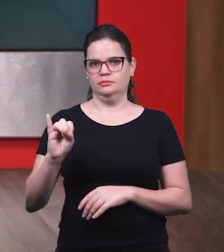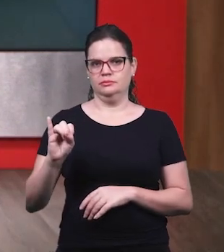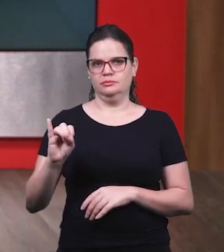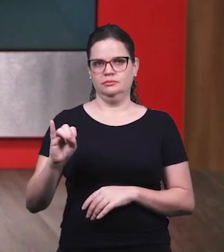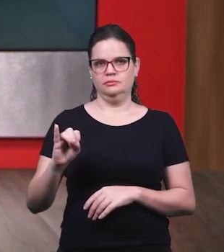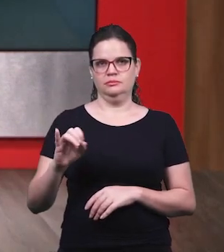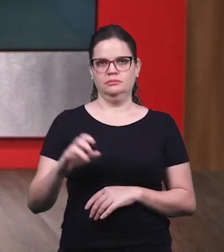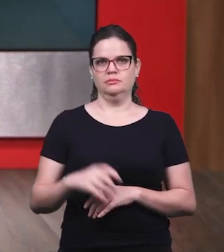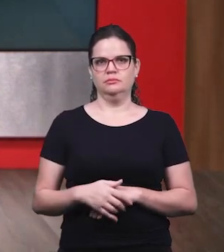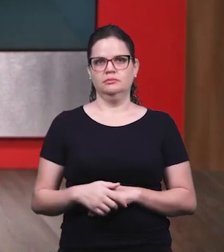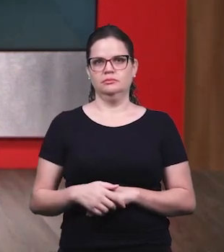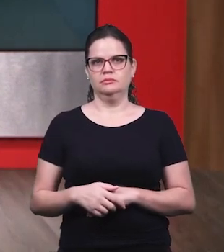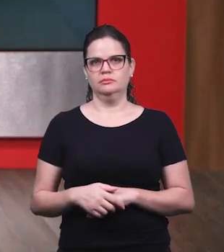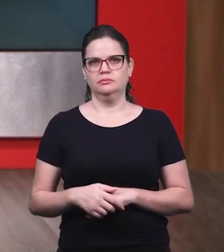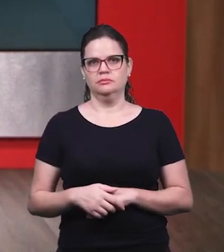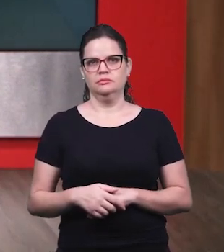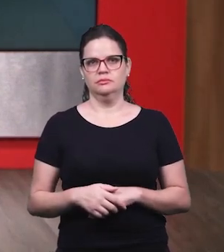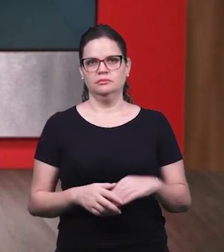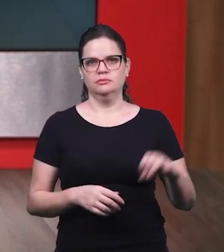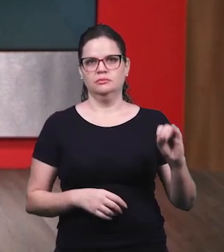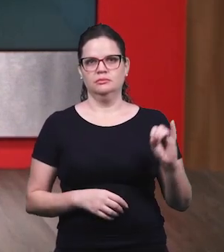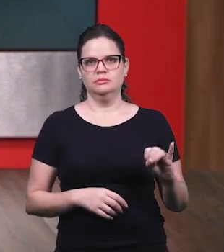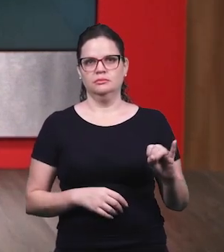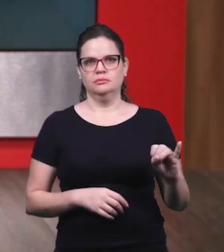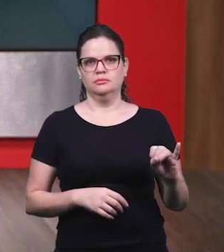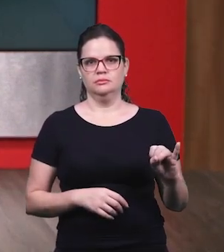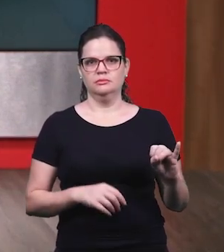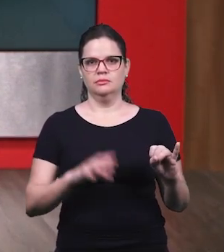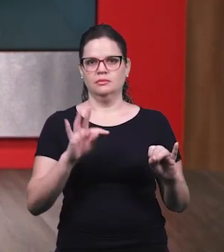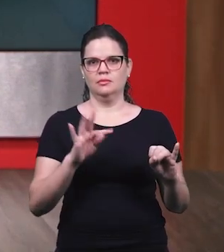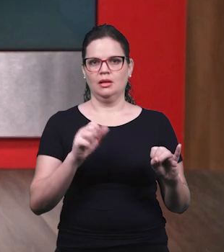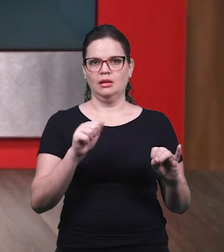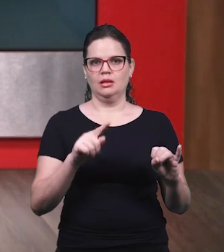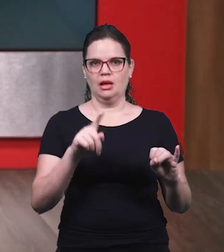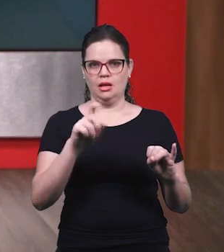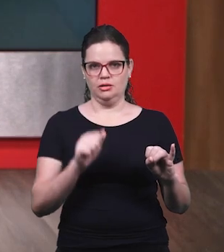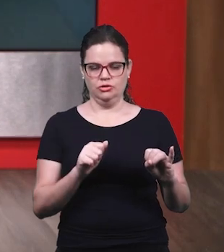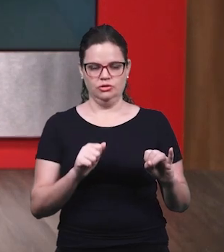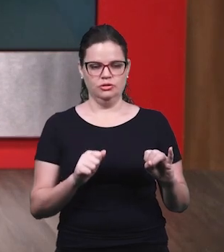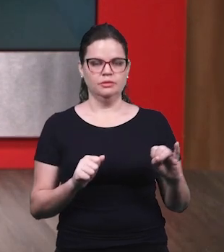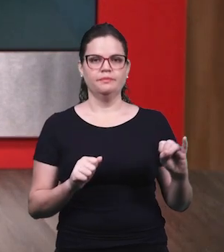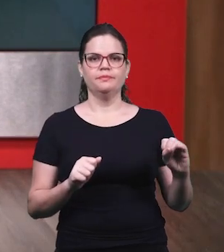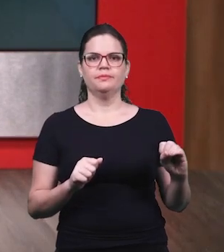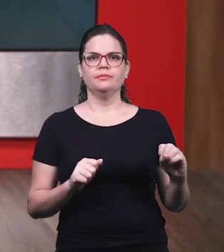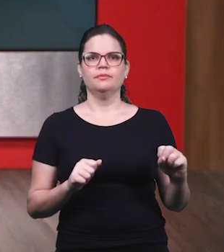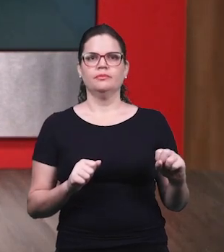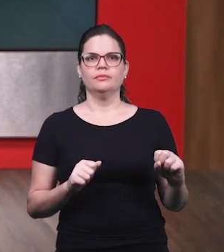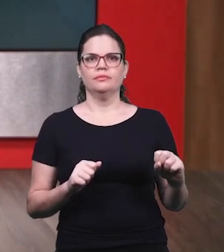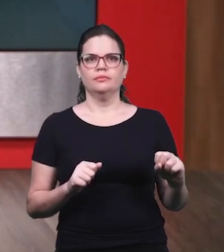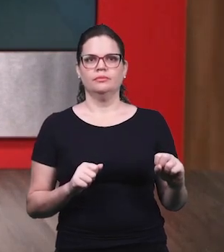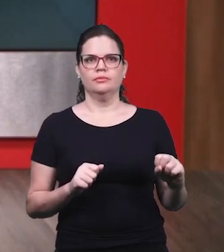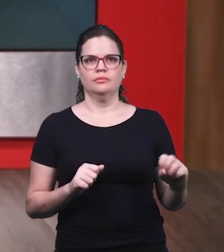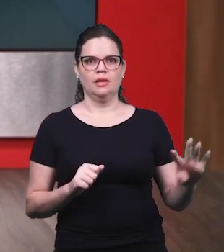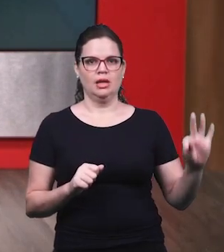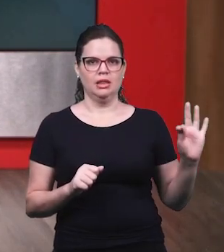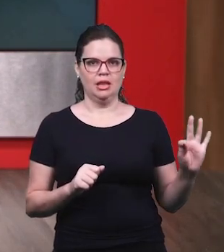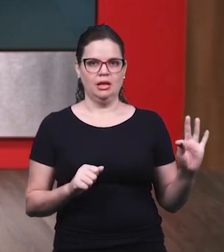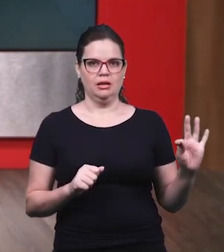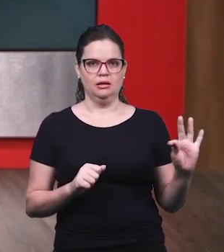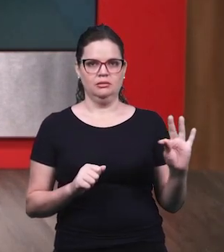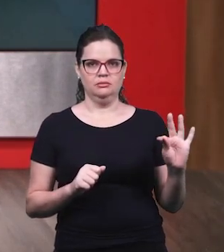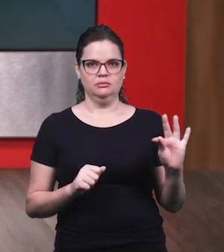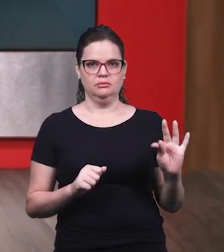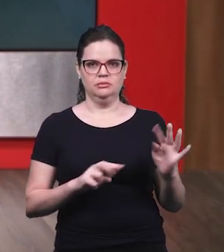taxa que você combinou com a pessoa e T o período que você